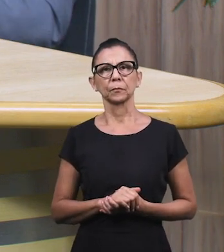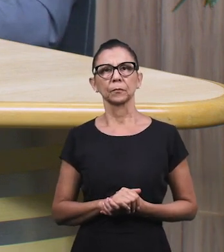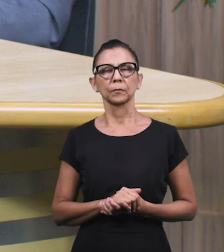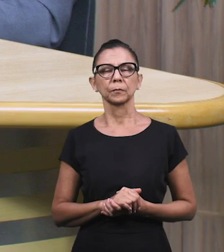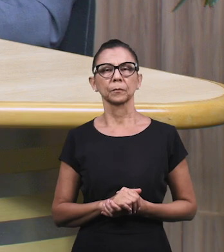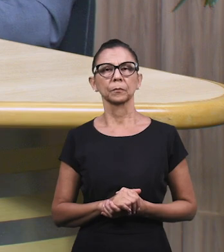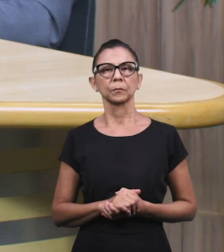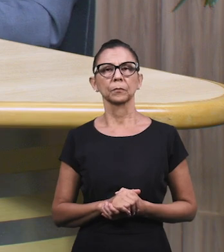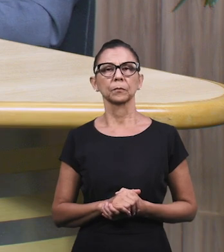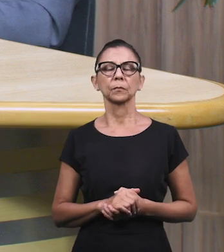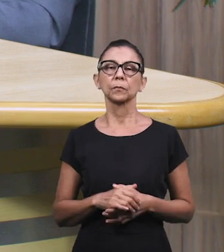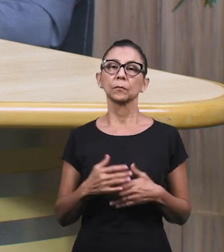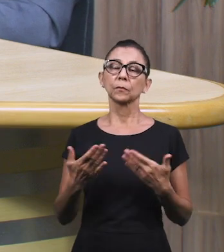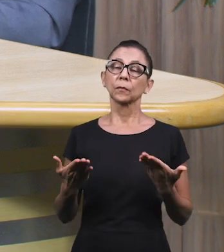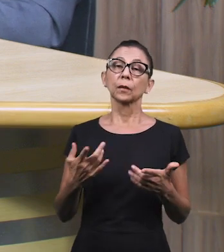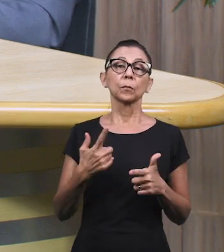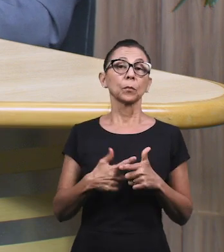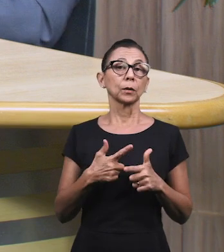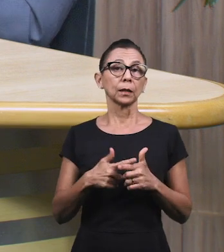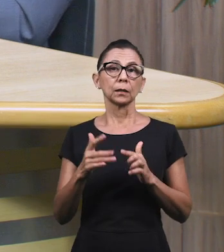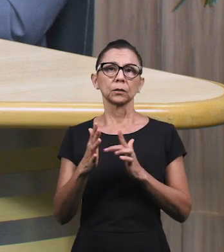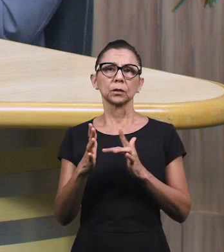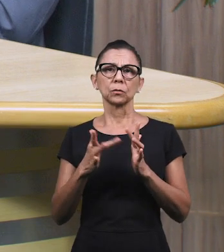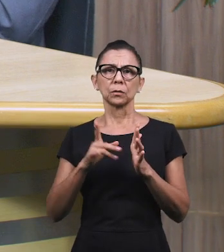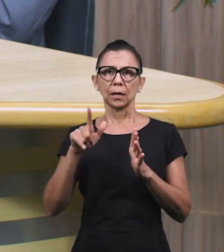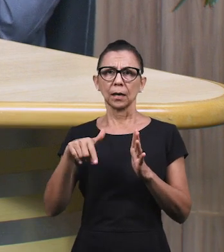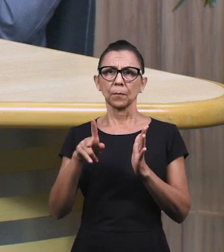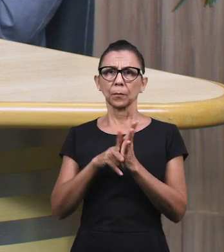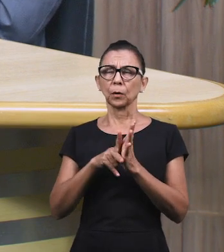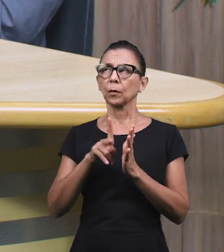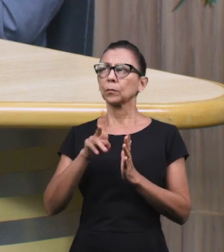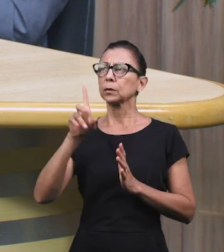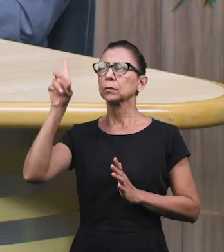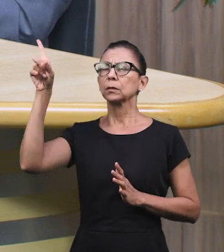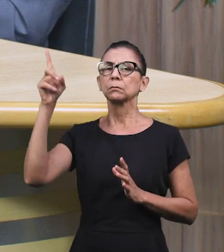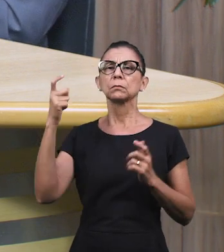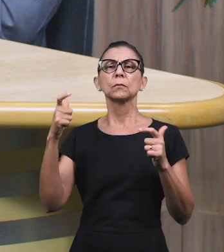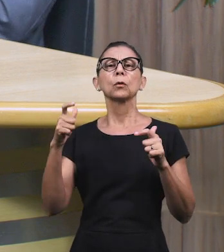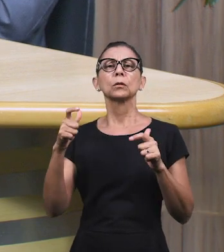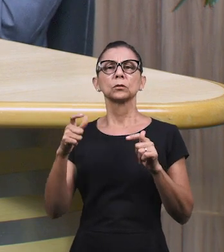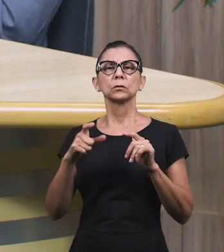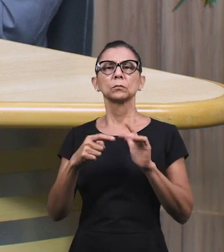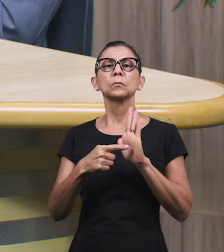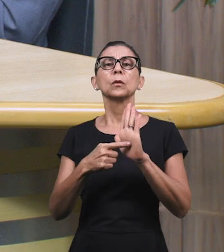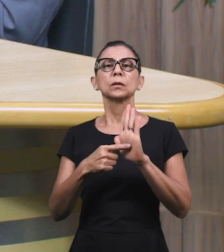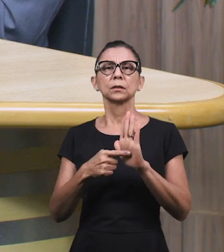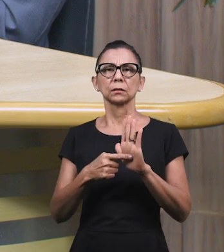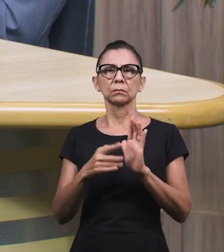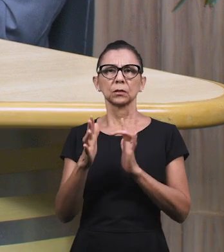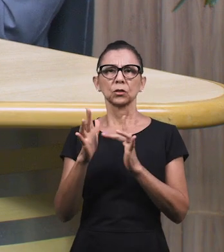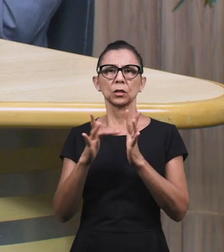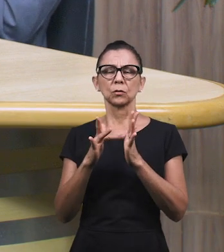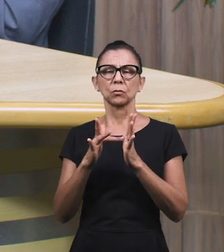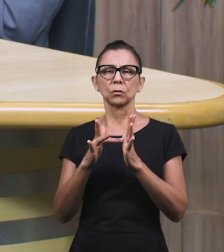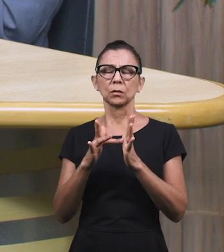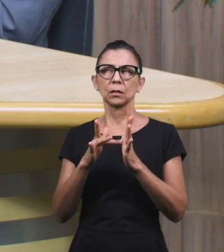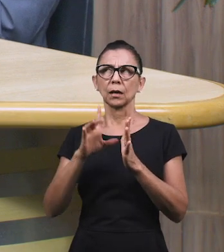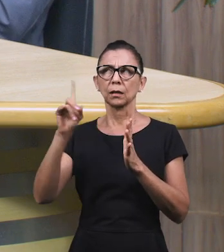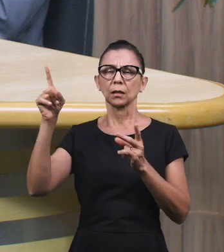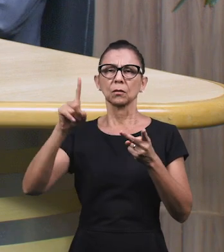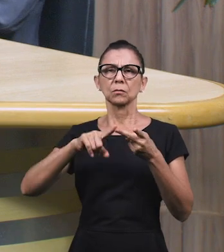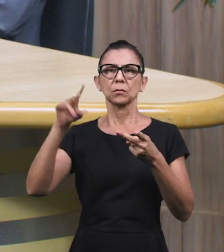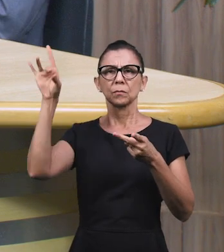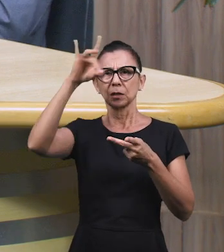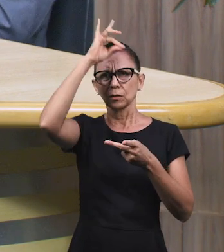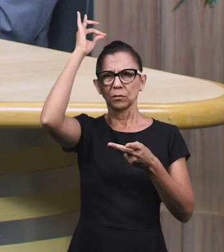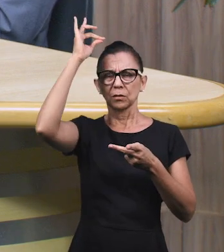nesse último momento aqui, justamente isso, porque Jesus é Deus, Onde fala que Jesus é Deus? Deus conosco. Onde é que fala que o Espírito Santo é